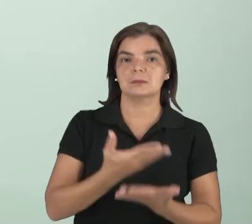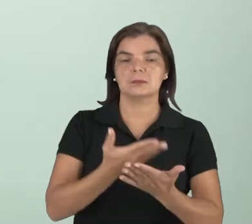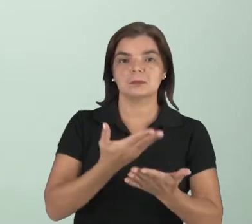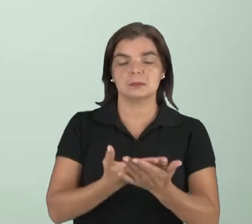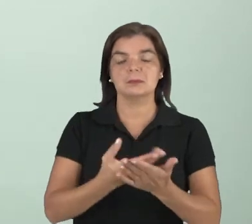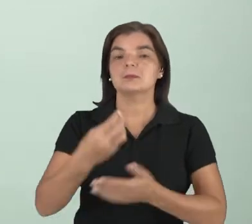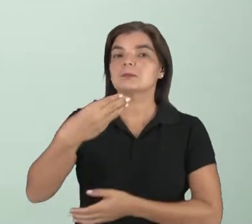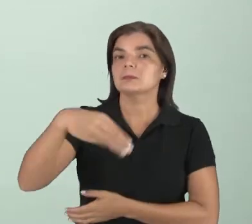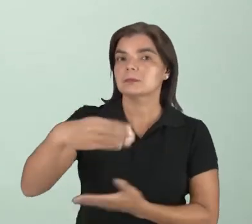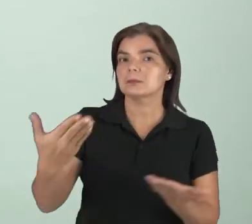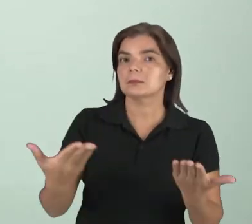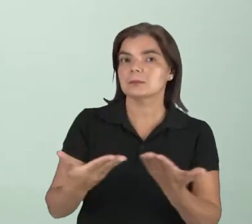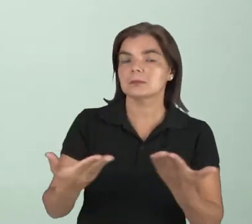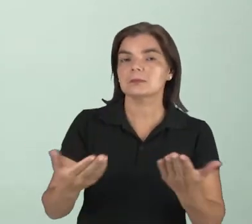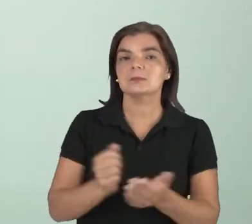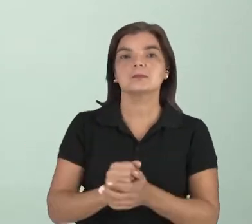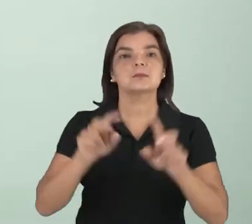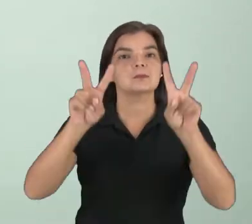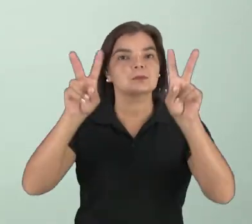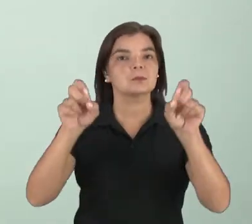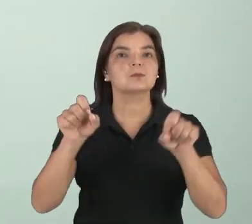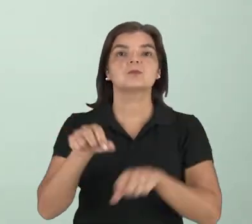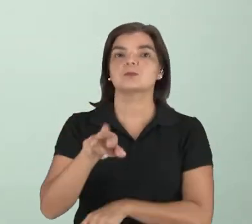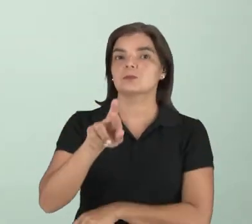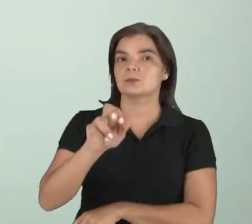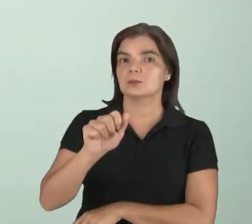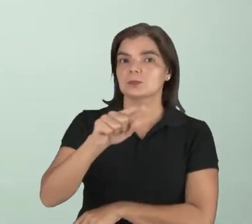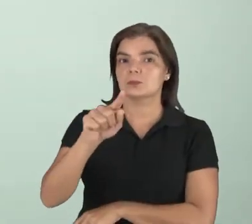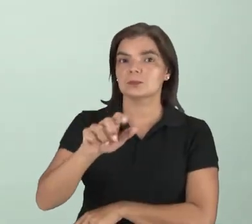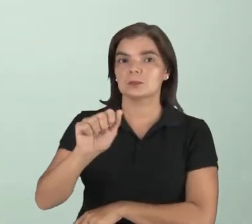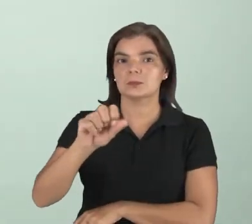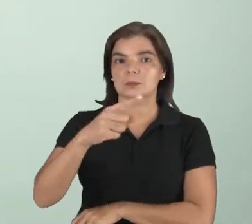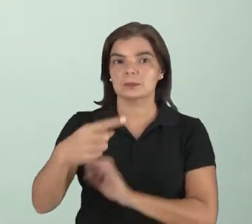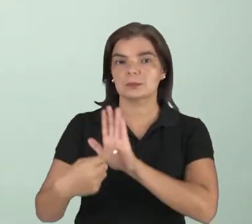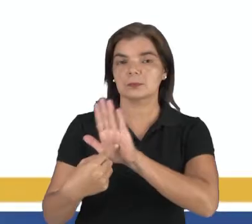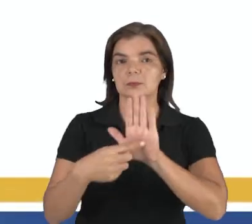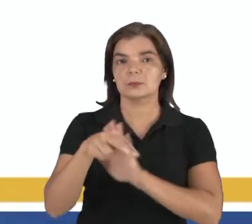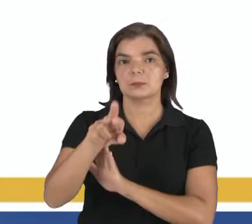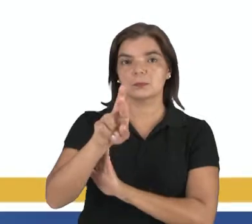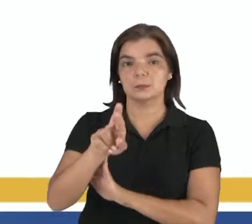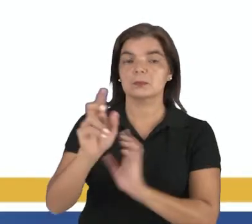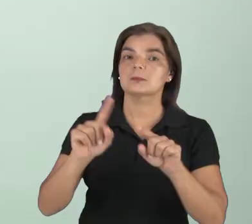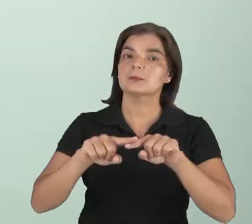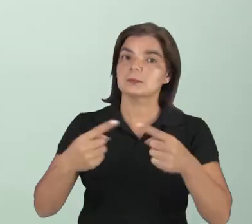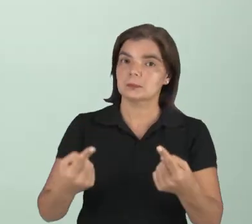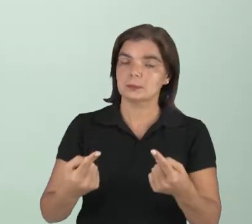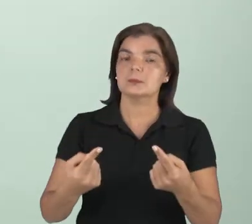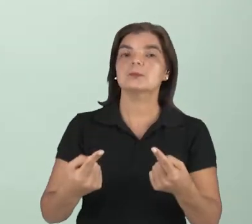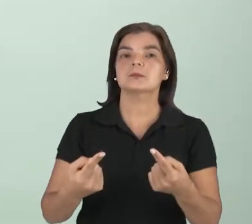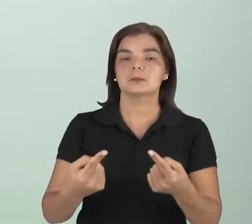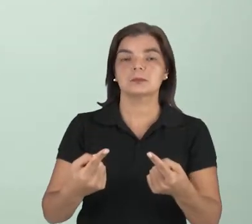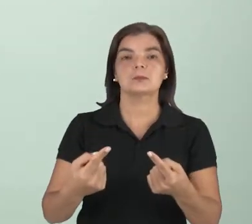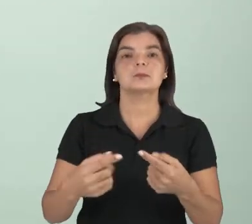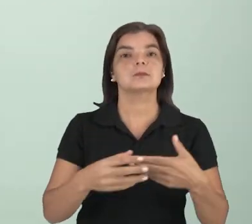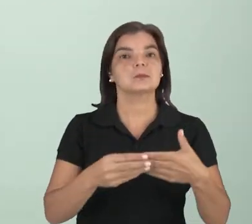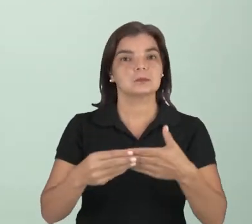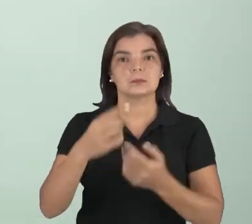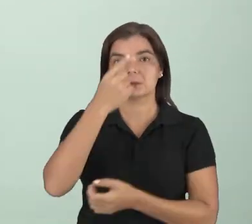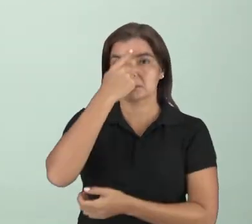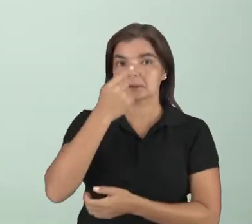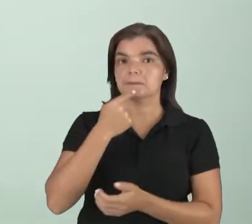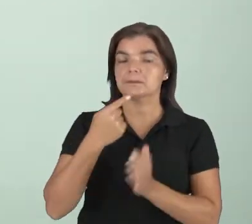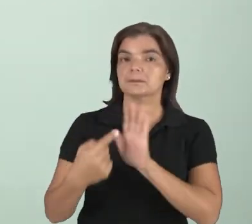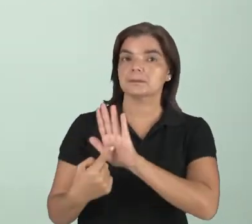aulinha de matemática hoje e o tema de hoje é razão. Mas para isso, nós trouxemos uma